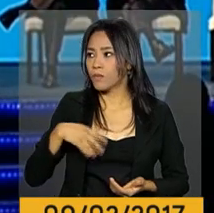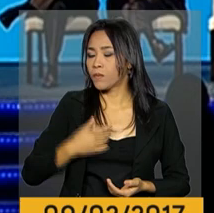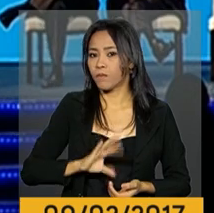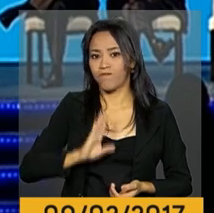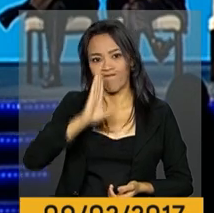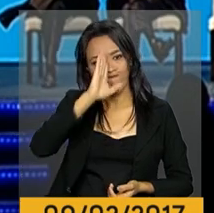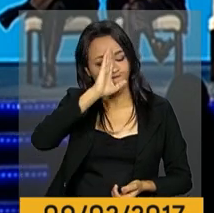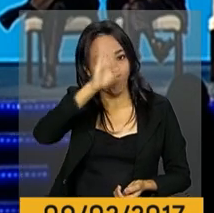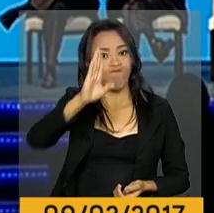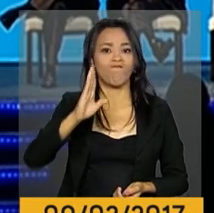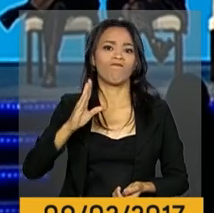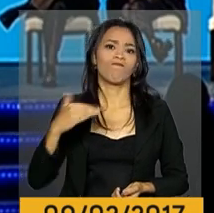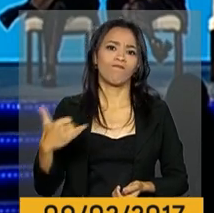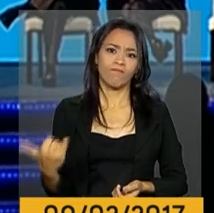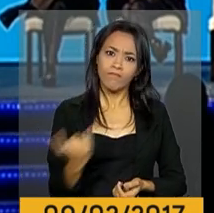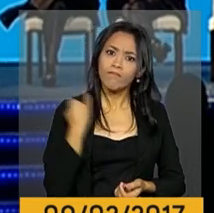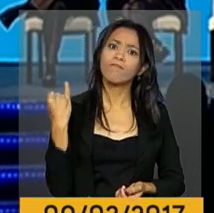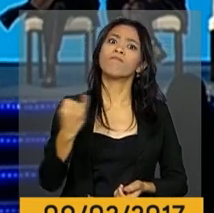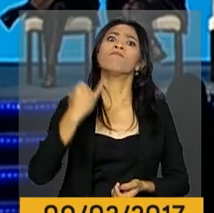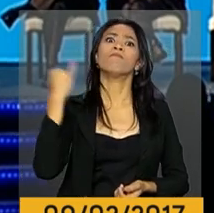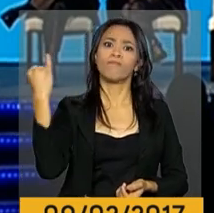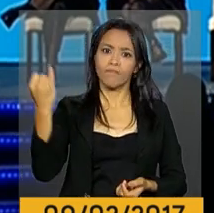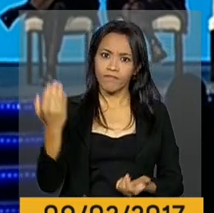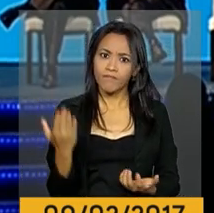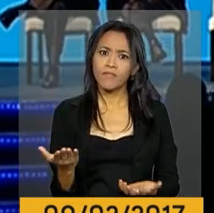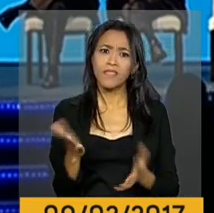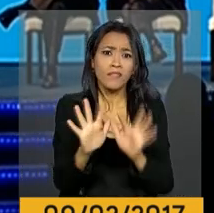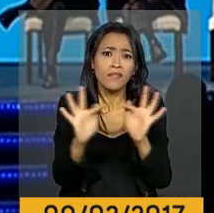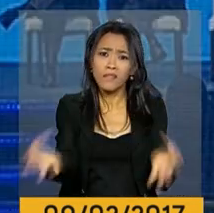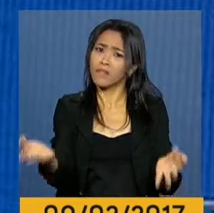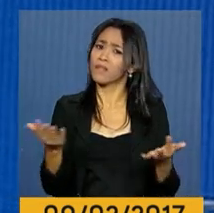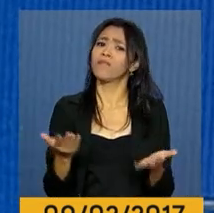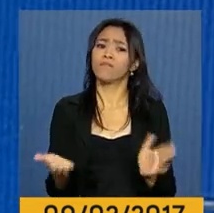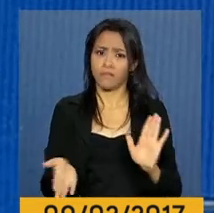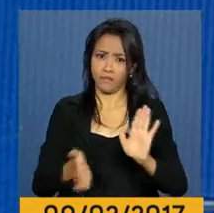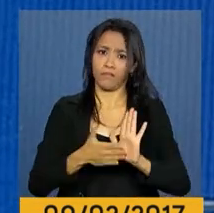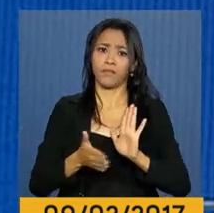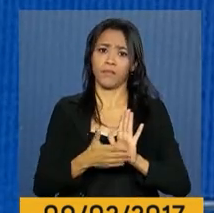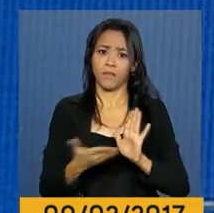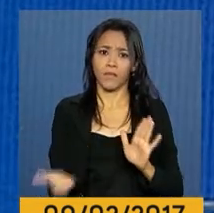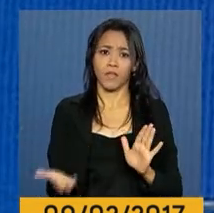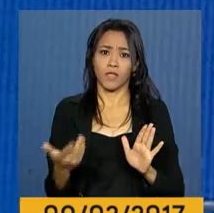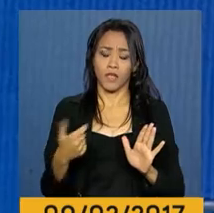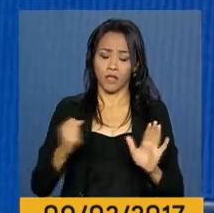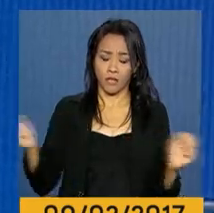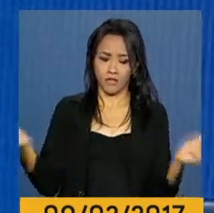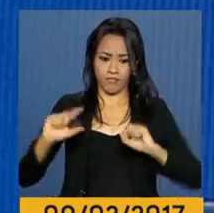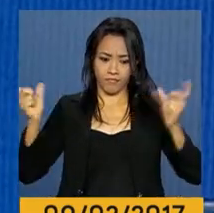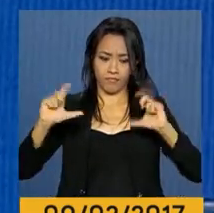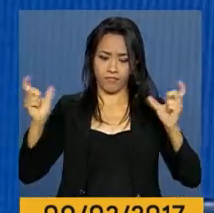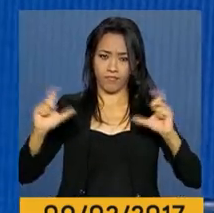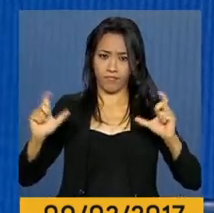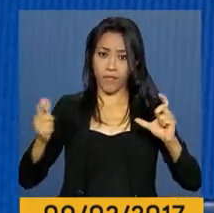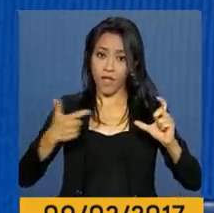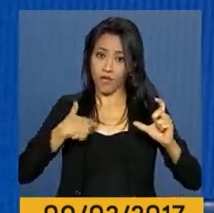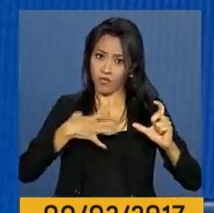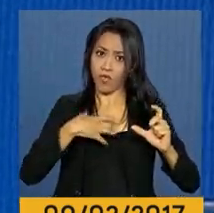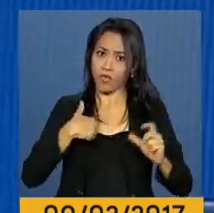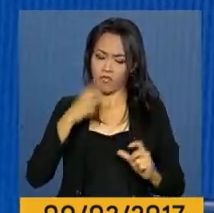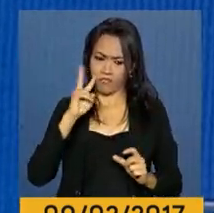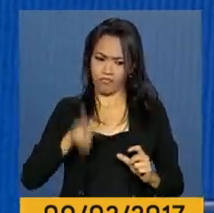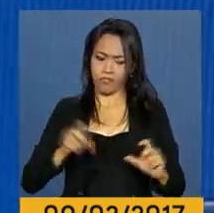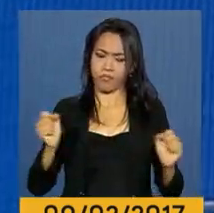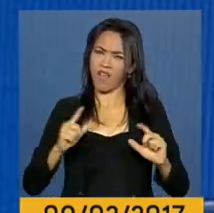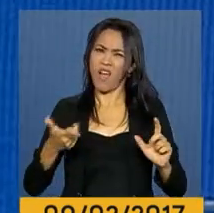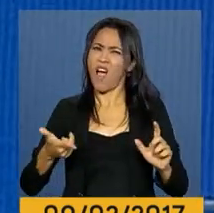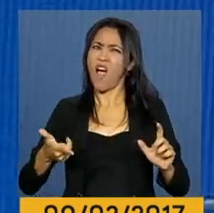tão frugal tão tão simples tão singelo que até me causa espanto que de vez em quando ou melhor agora